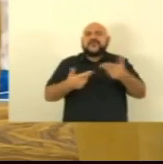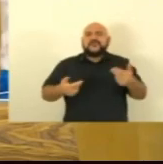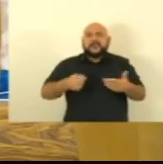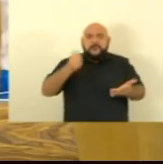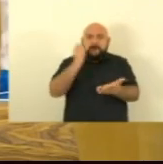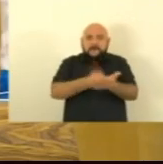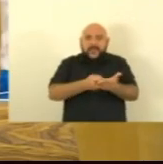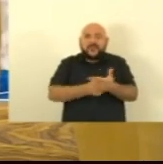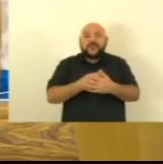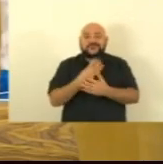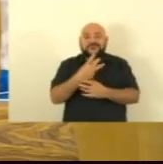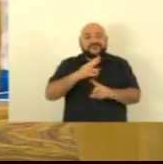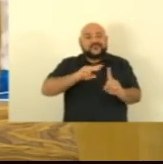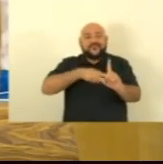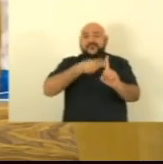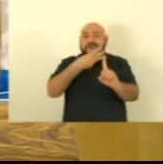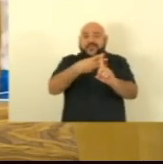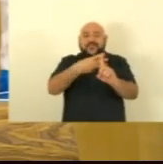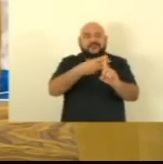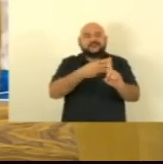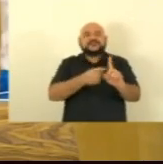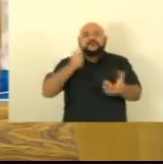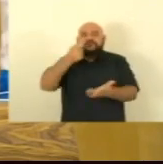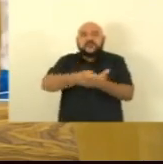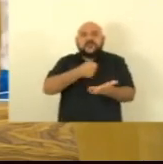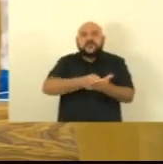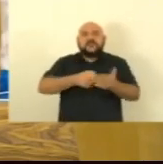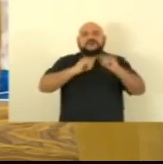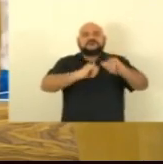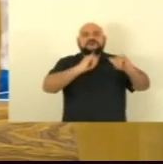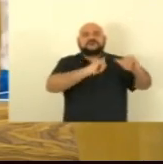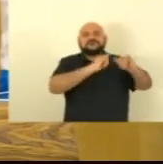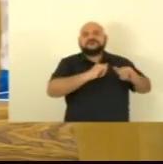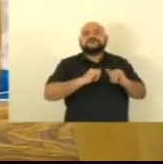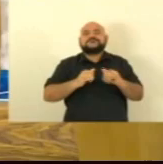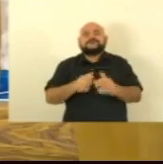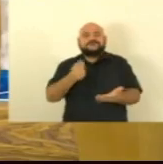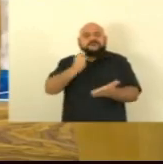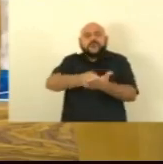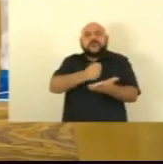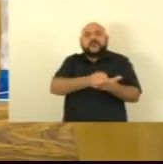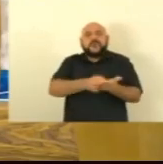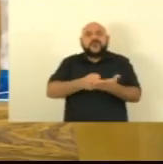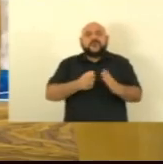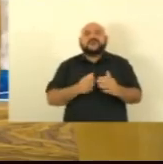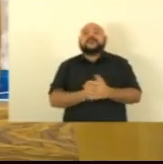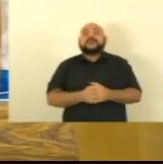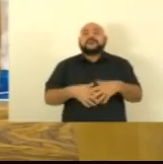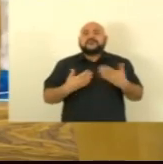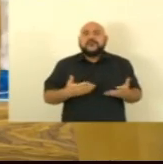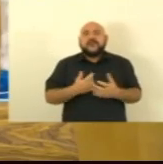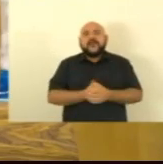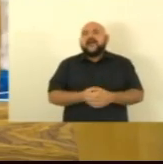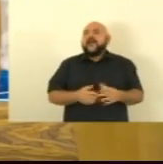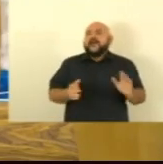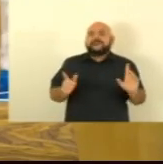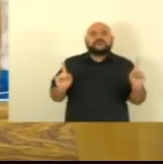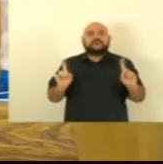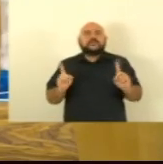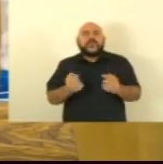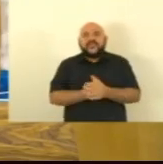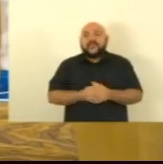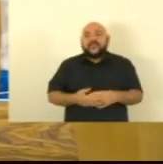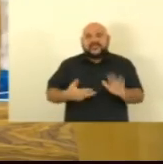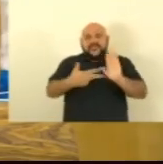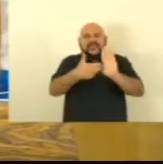governo tem gastado, o atual em comparação com o último. Mas aí não tem nada de milícia digital não. Aí não tem criminoso, aí não tem crime